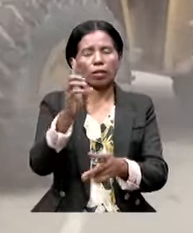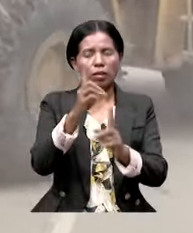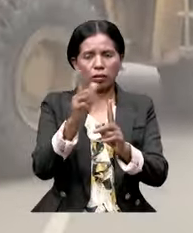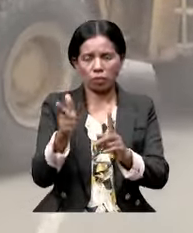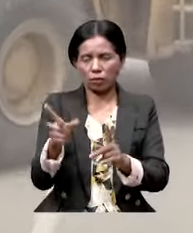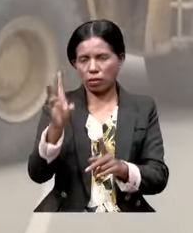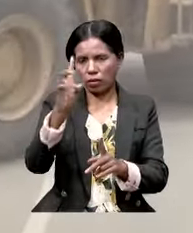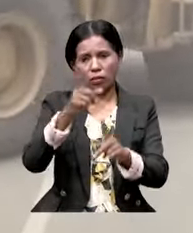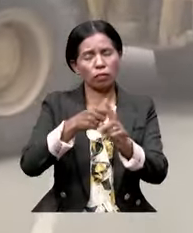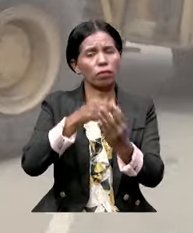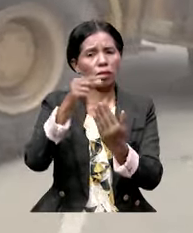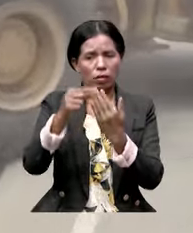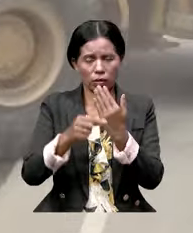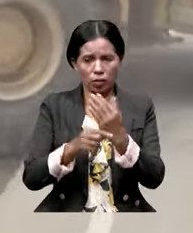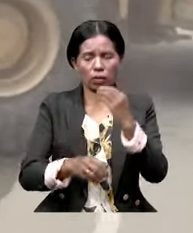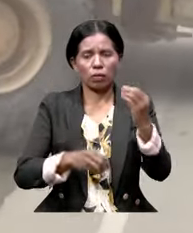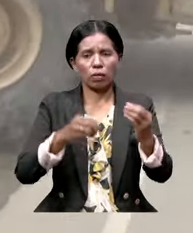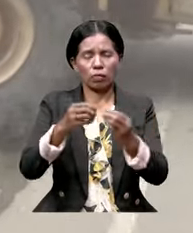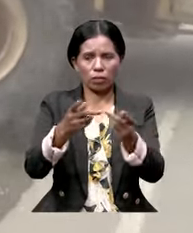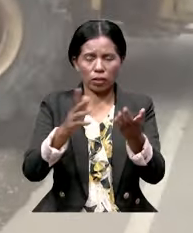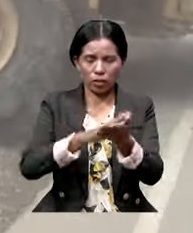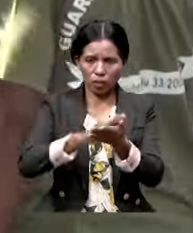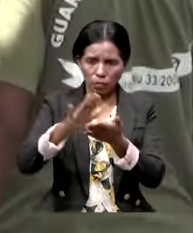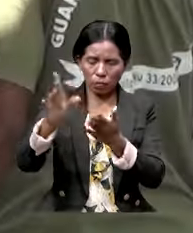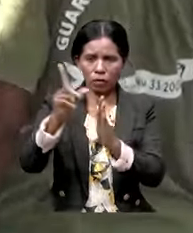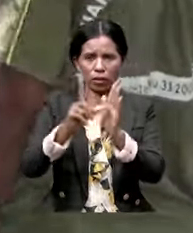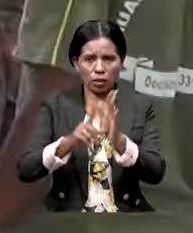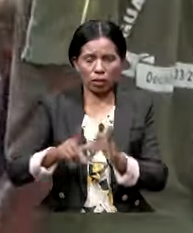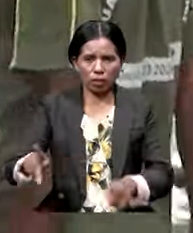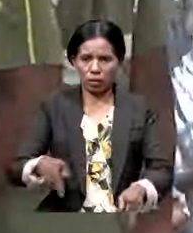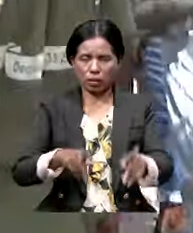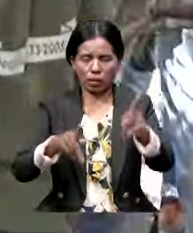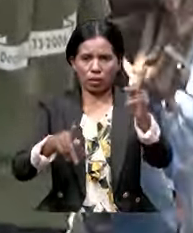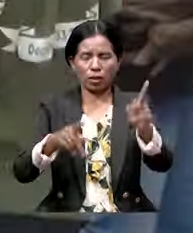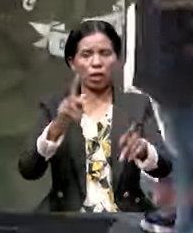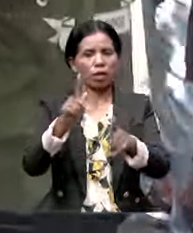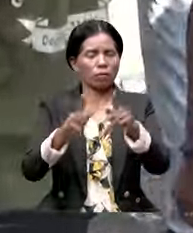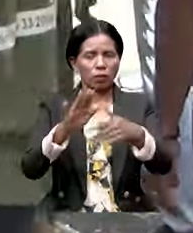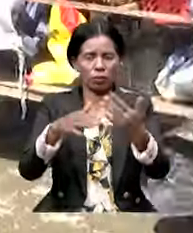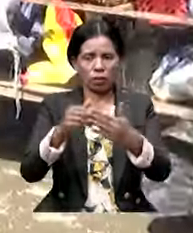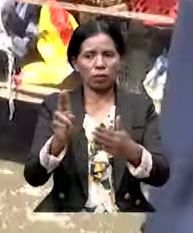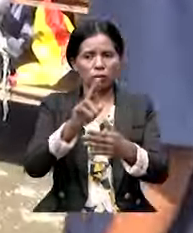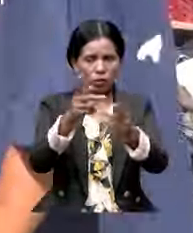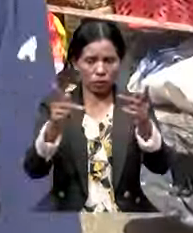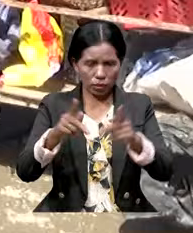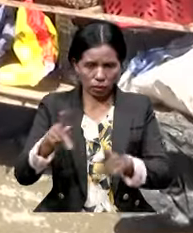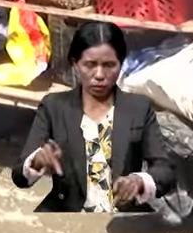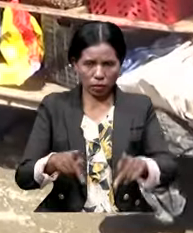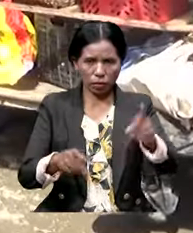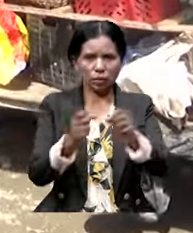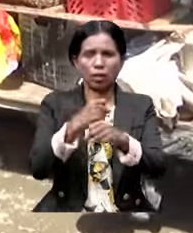resinghitu fulan agosto, quando ba izene no ordem público, nebe bandu cidadão sira atu ocupa espaço público